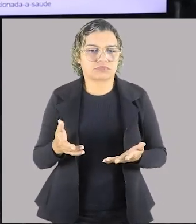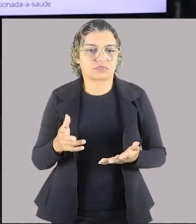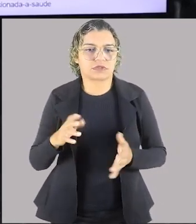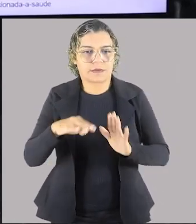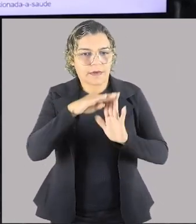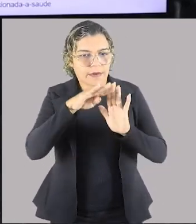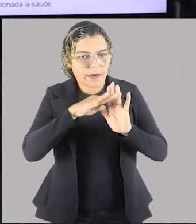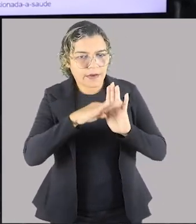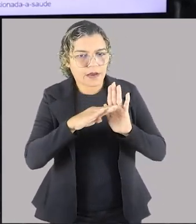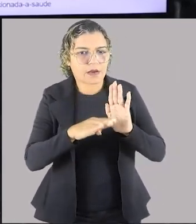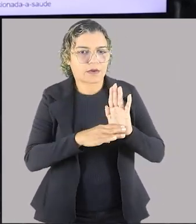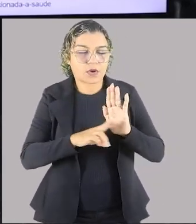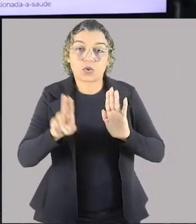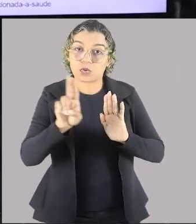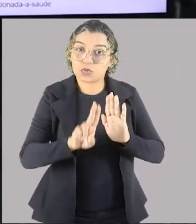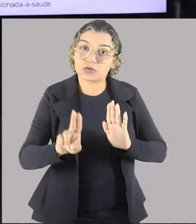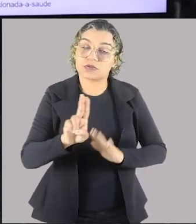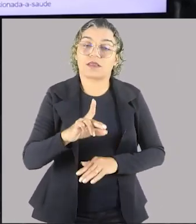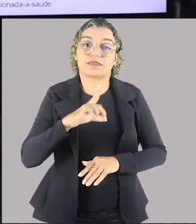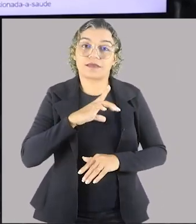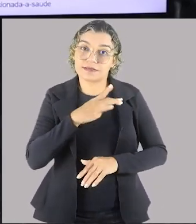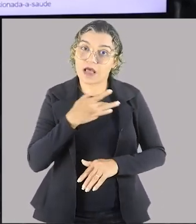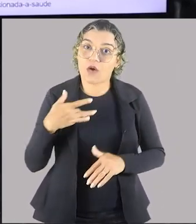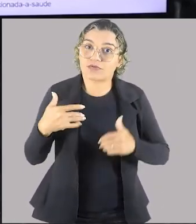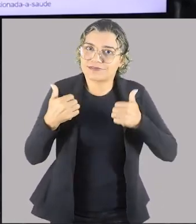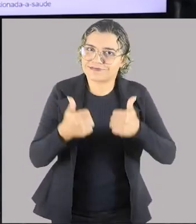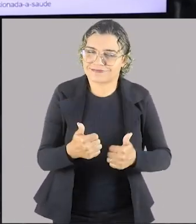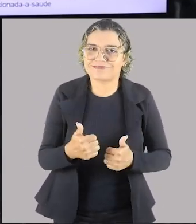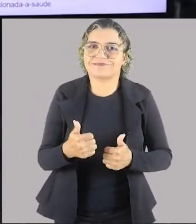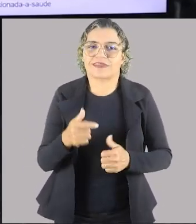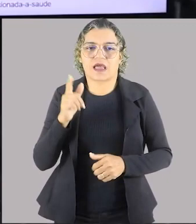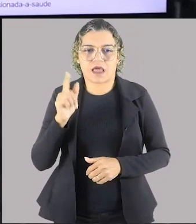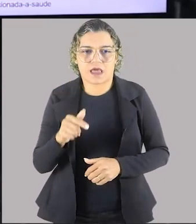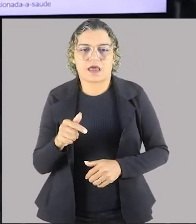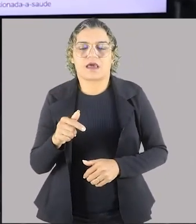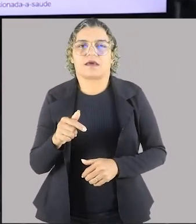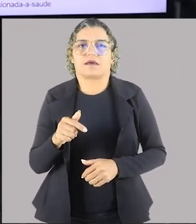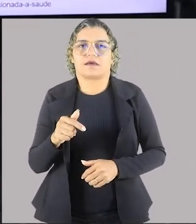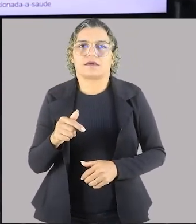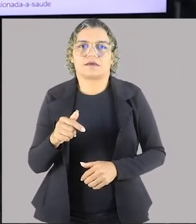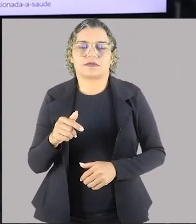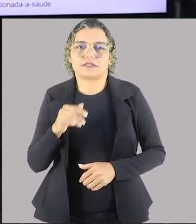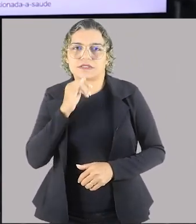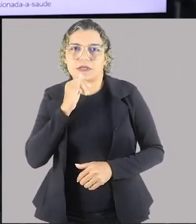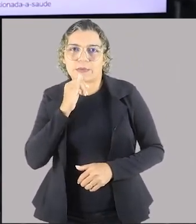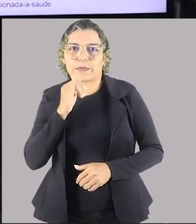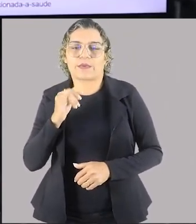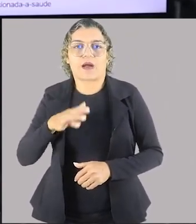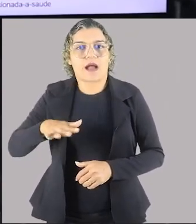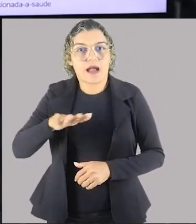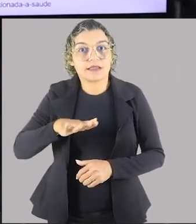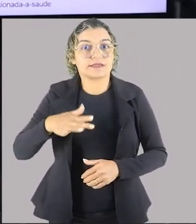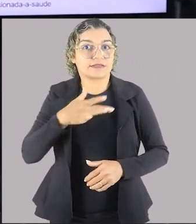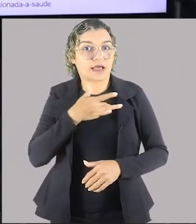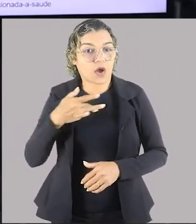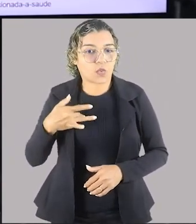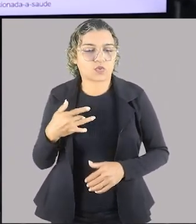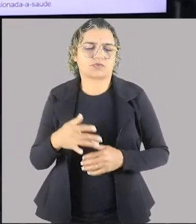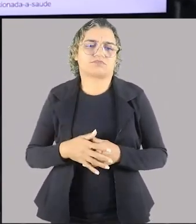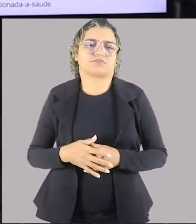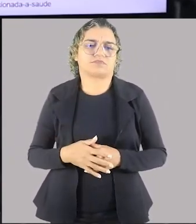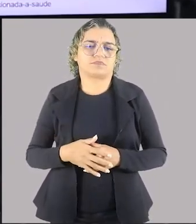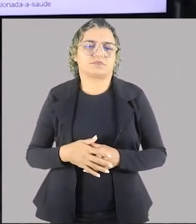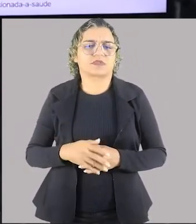componentes aqui, ele vai ter o quê? Saúde. Por isso que é aptidão física relacionada à saúde. E o que é